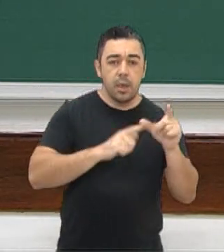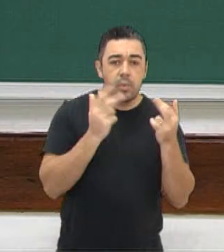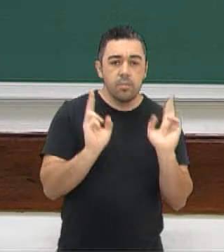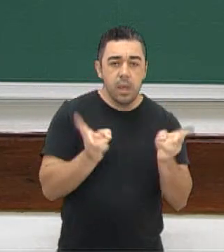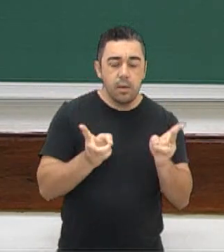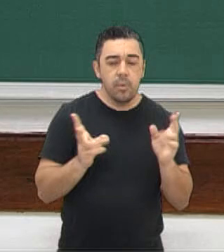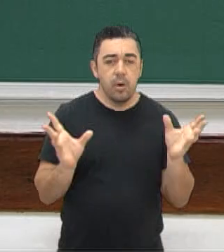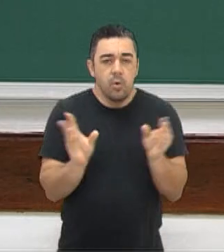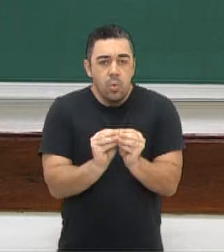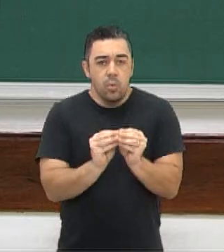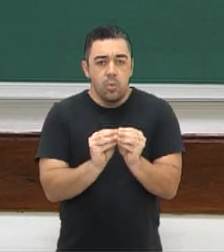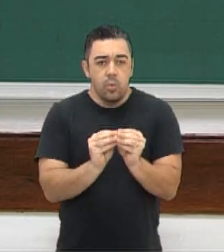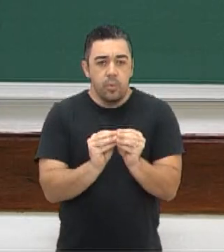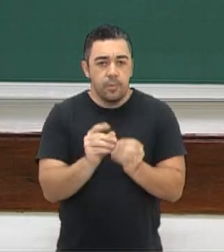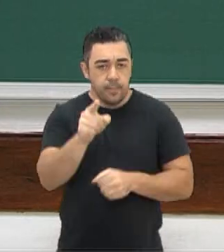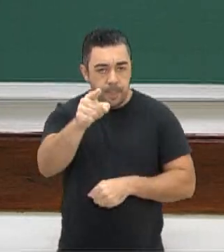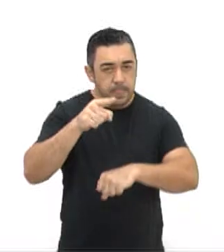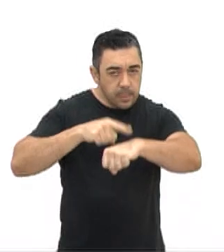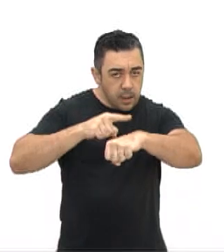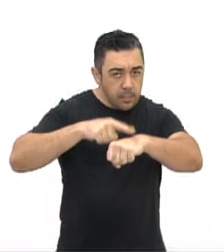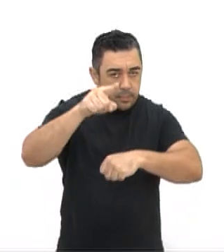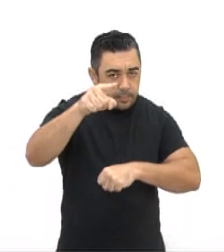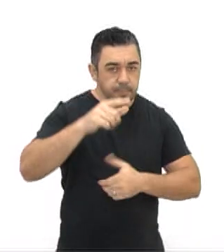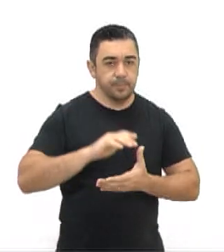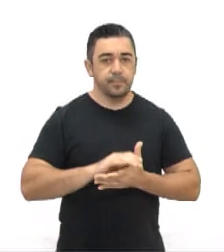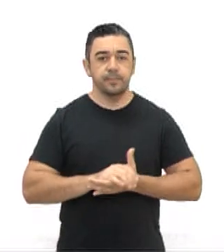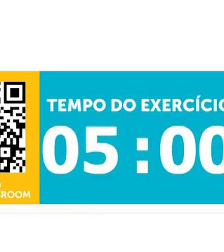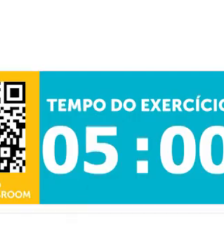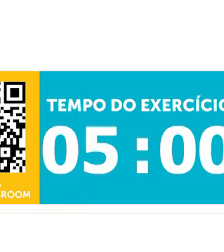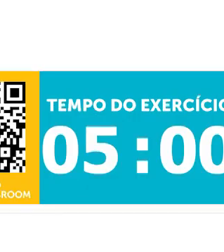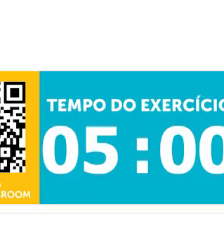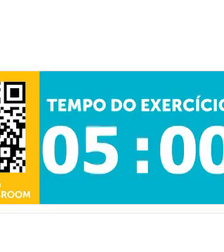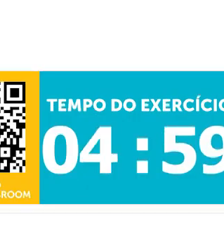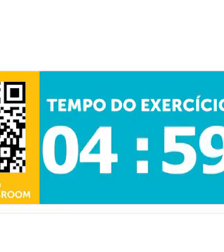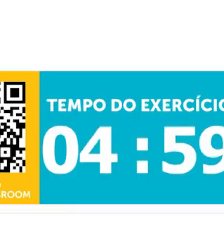termos semelhantes. Vou dar um tempo e já retornamos.